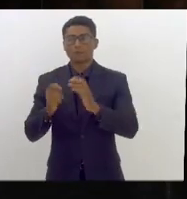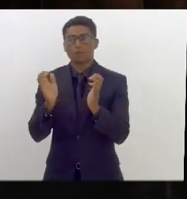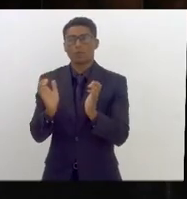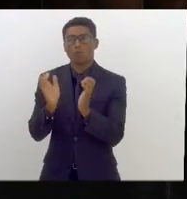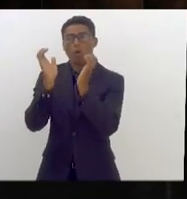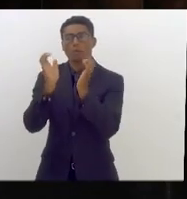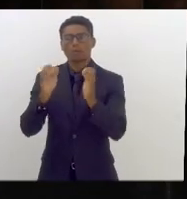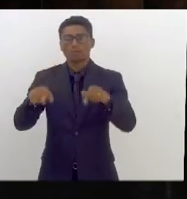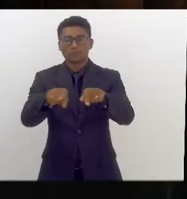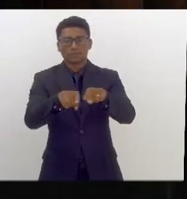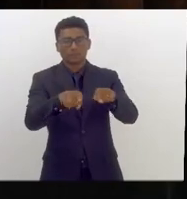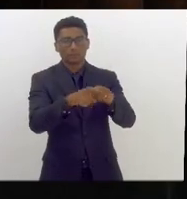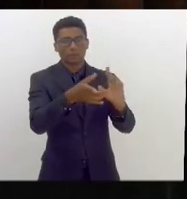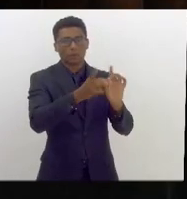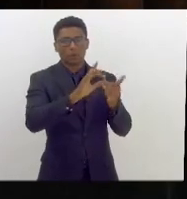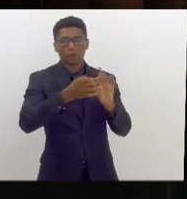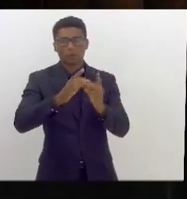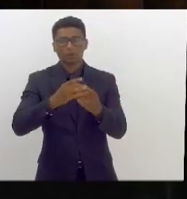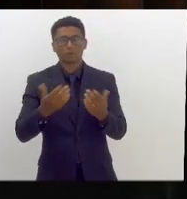verdade,